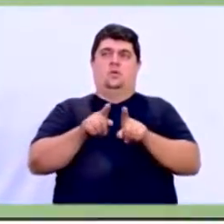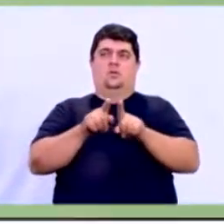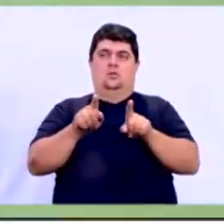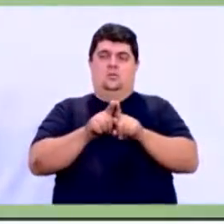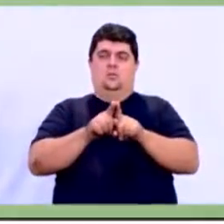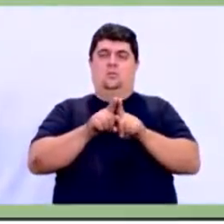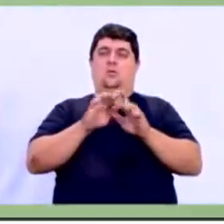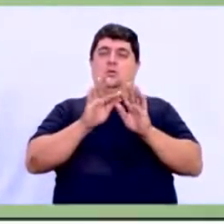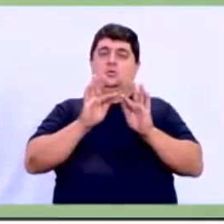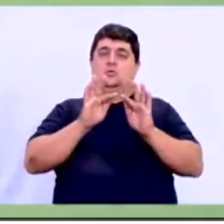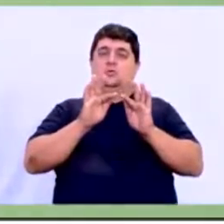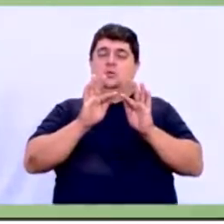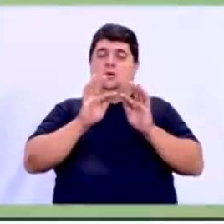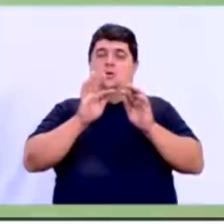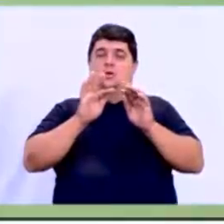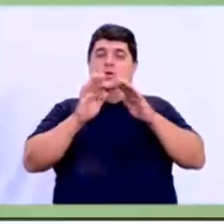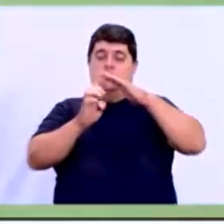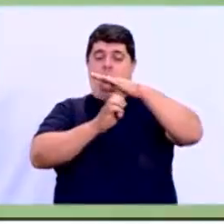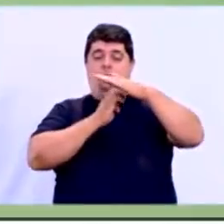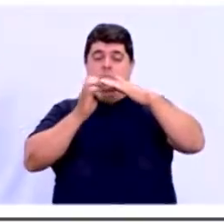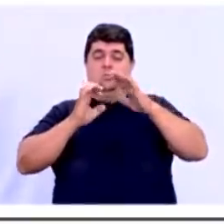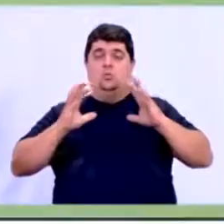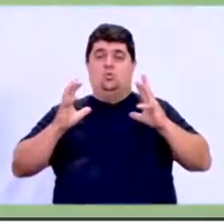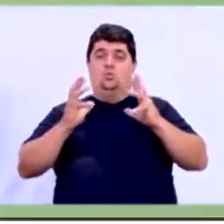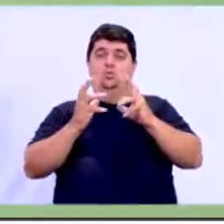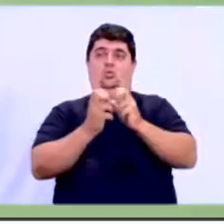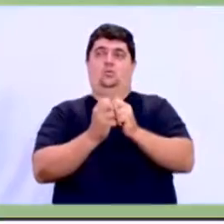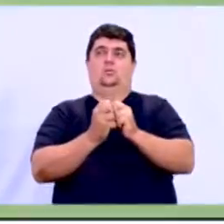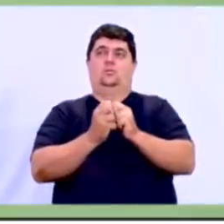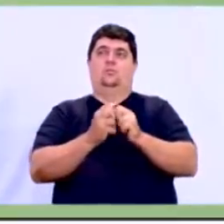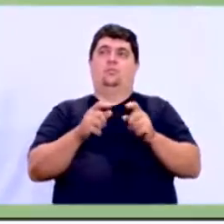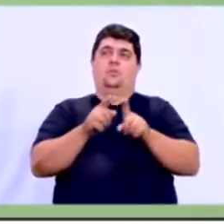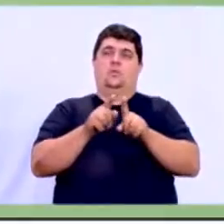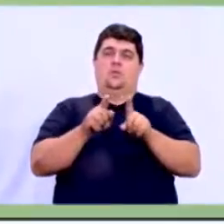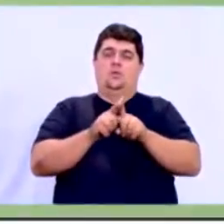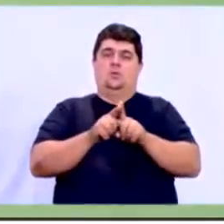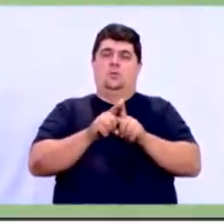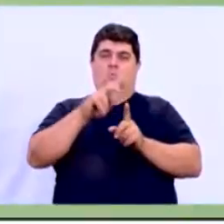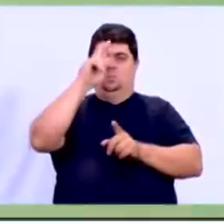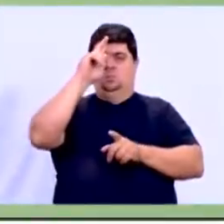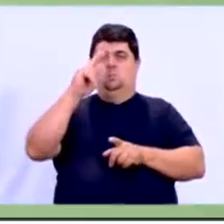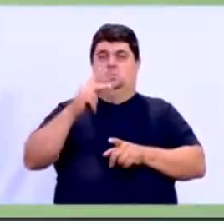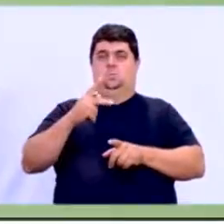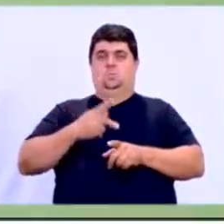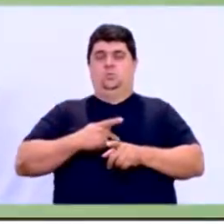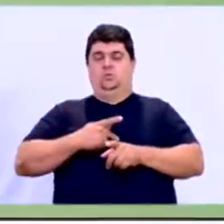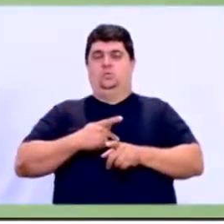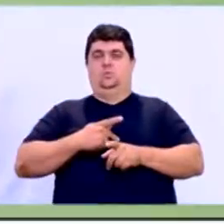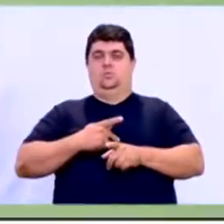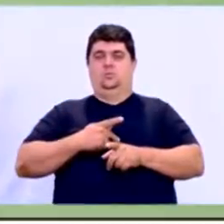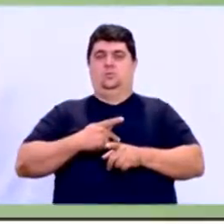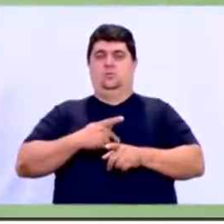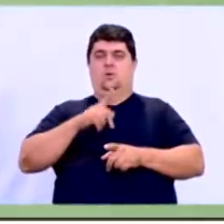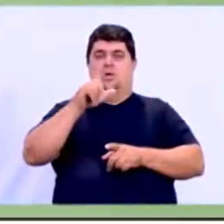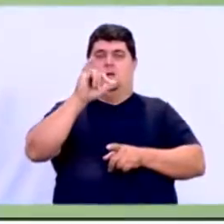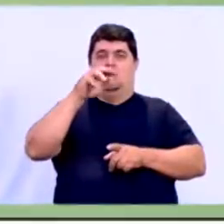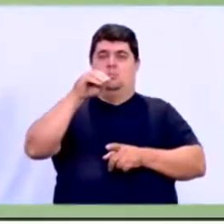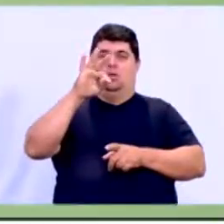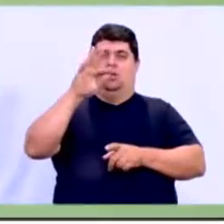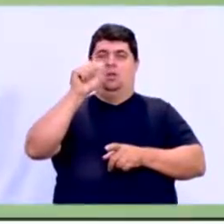a sociedade empresarial. Pode ser encontrada também a sociedade